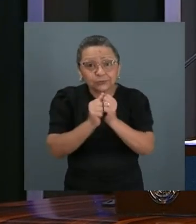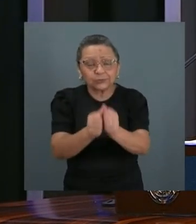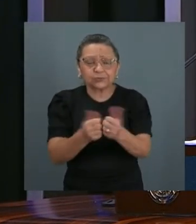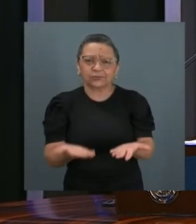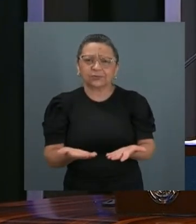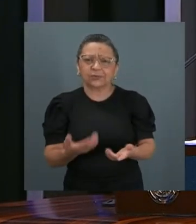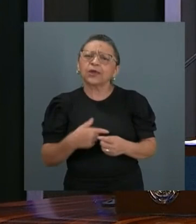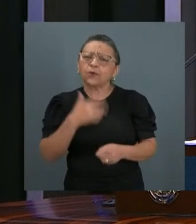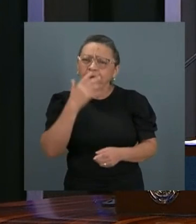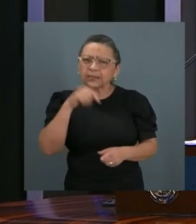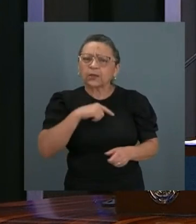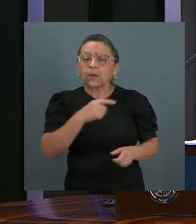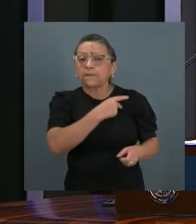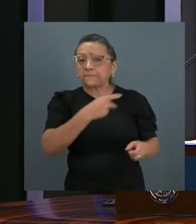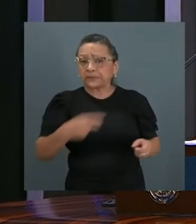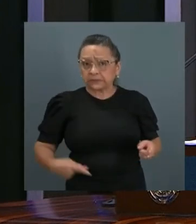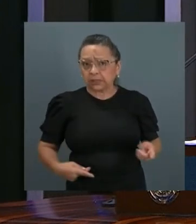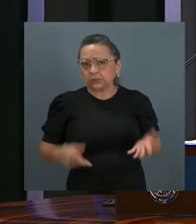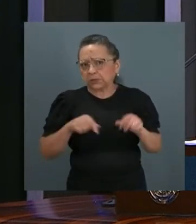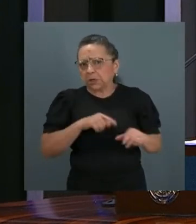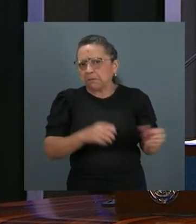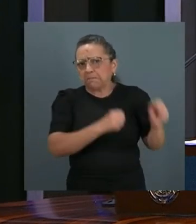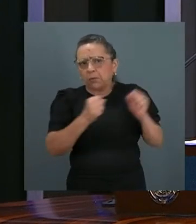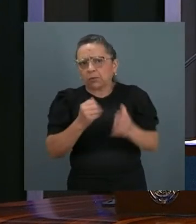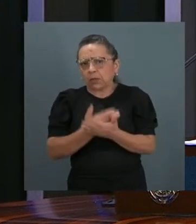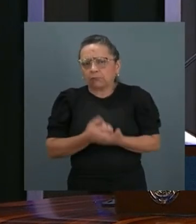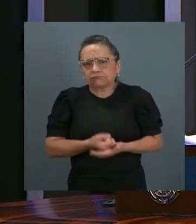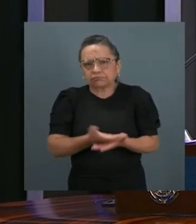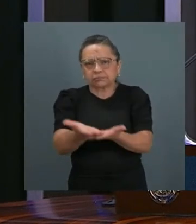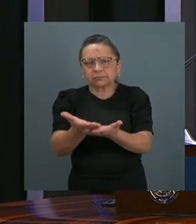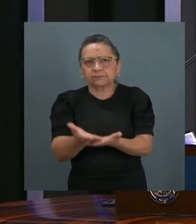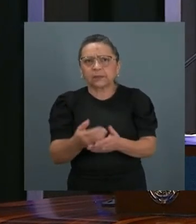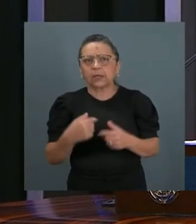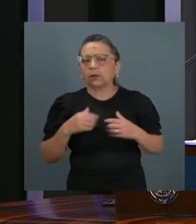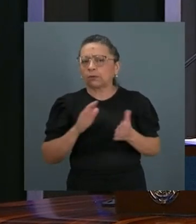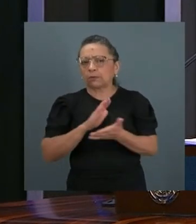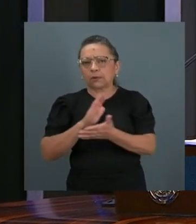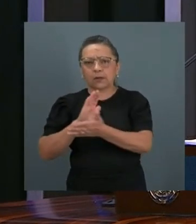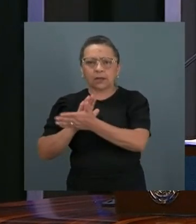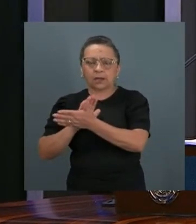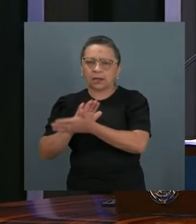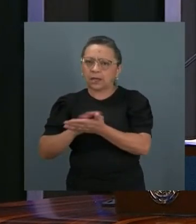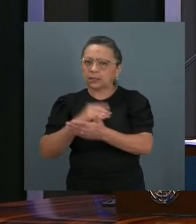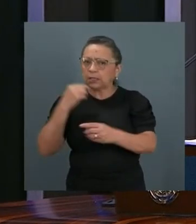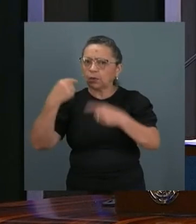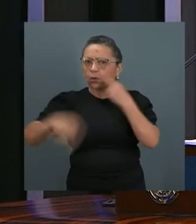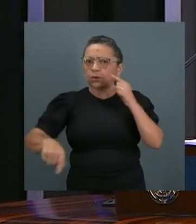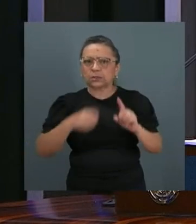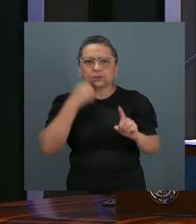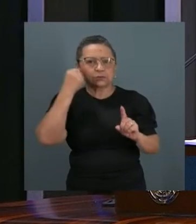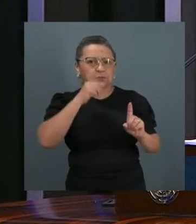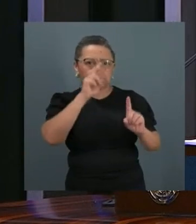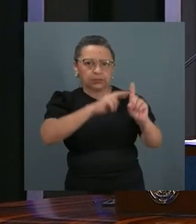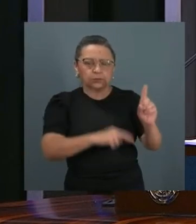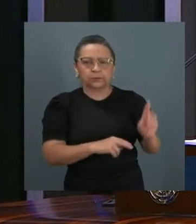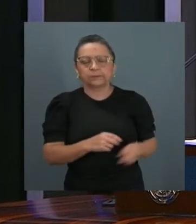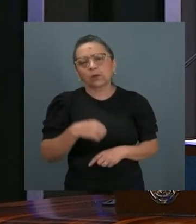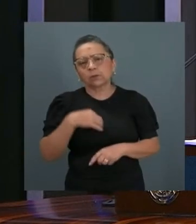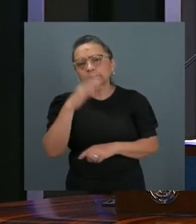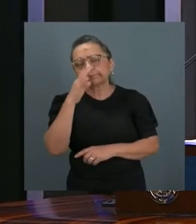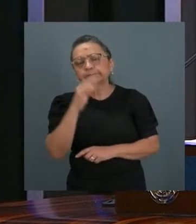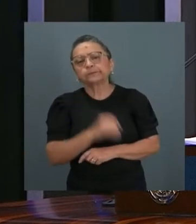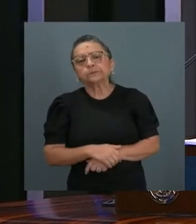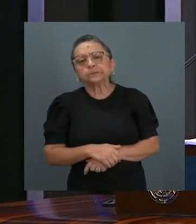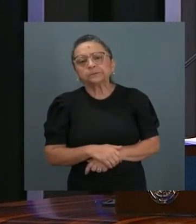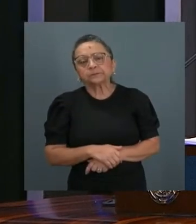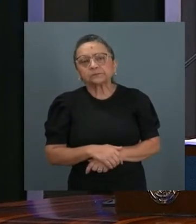matéria, não que eu não tenho nada contra o senador Rogério Cavalo, muito pelo contrário, tenho admiração pelo